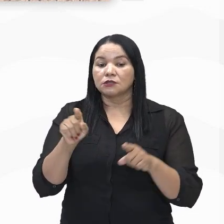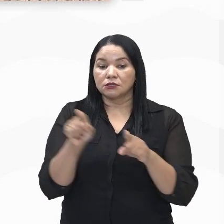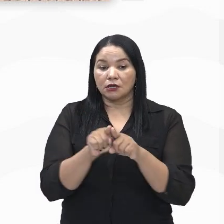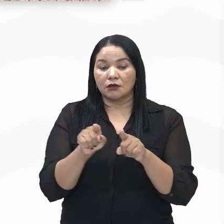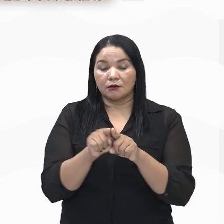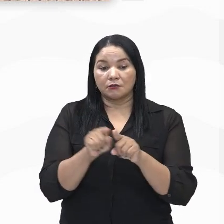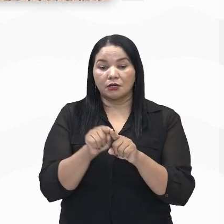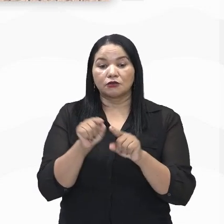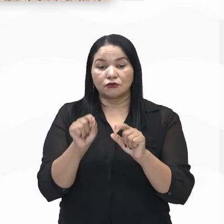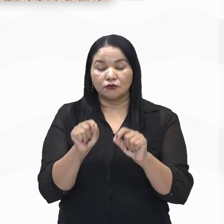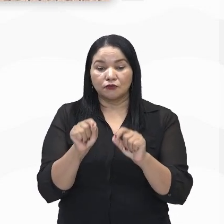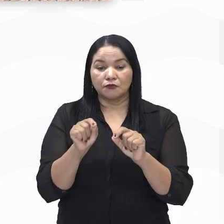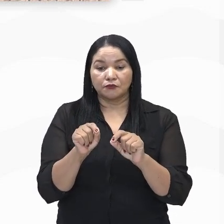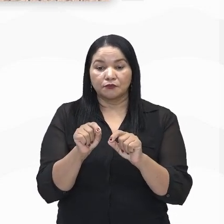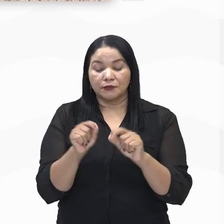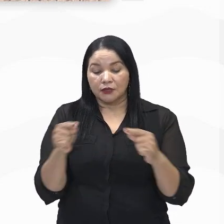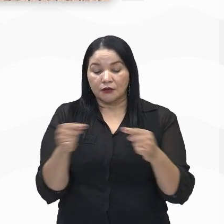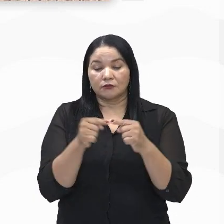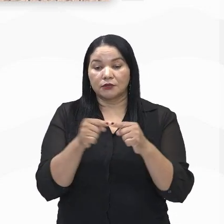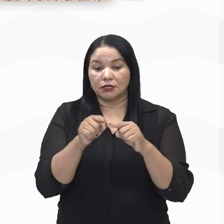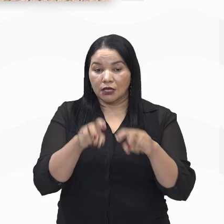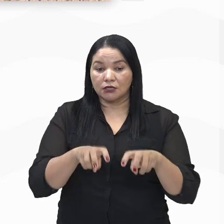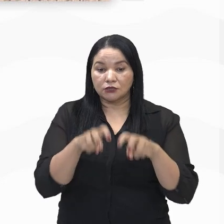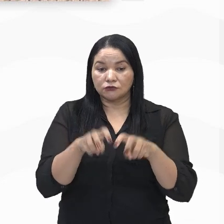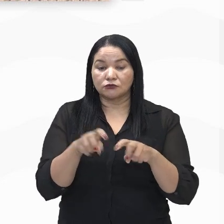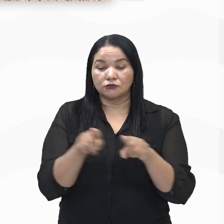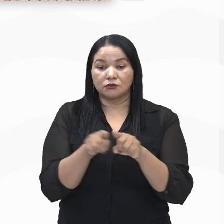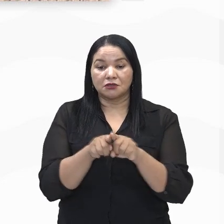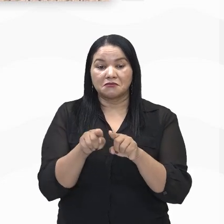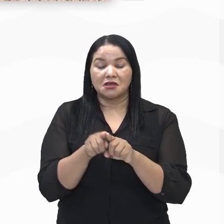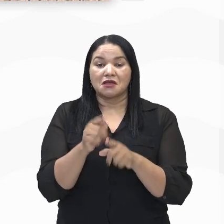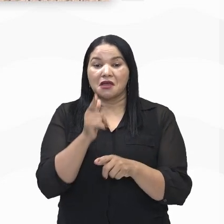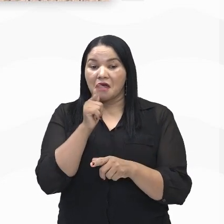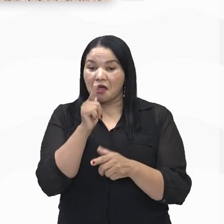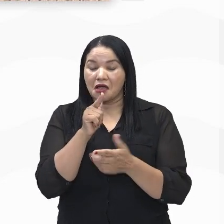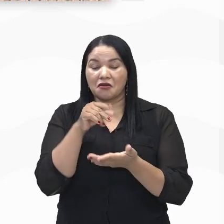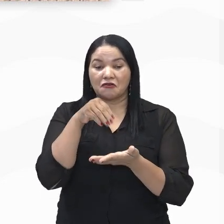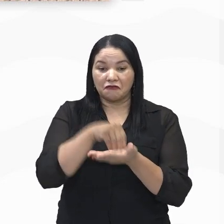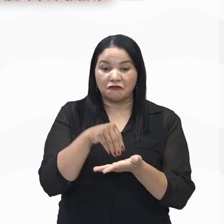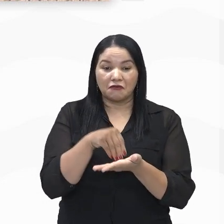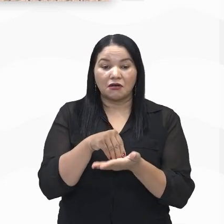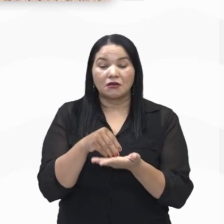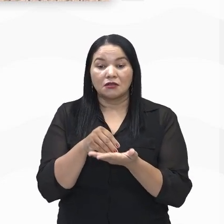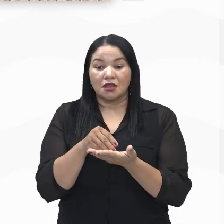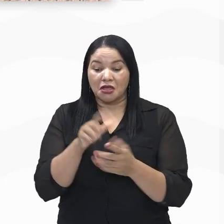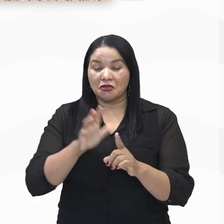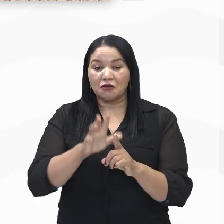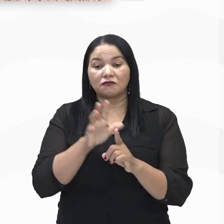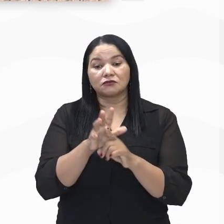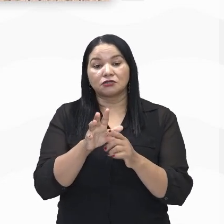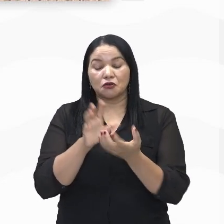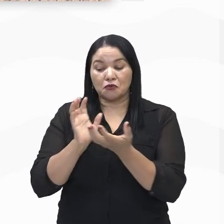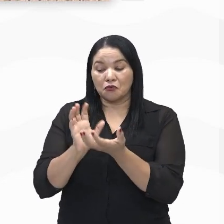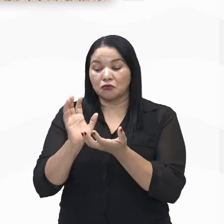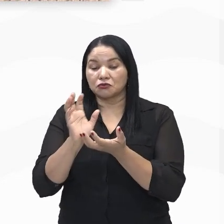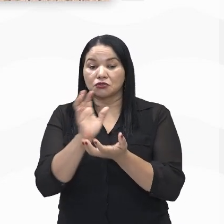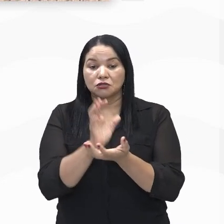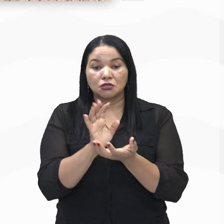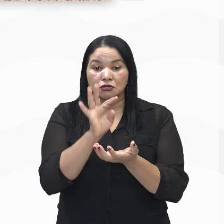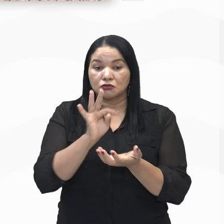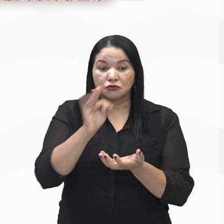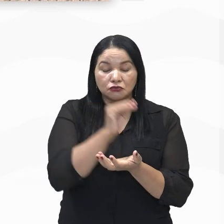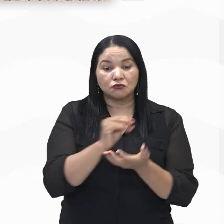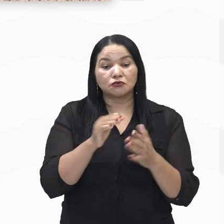Nações Unidas para a Agricultura e Alimentação, a escassez de água já afeta quase todos os continentes e mais